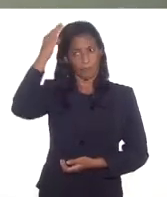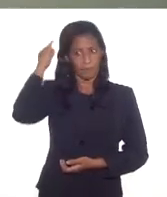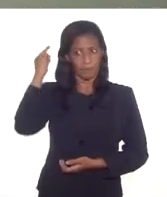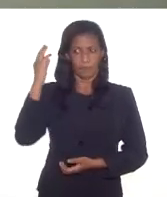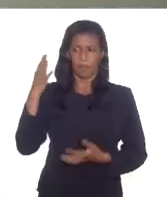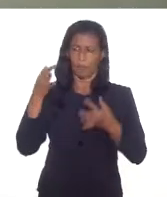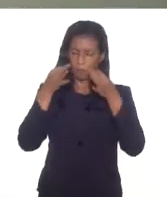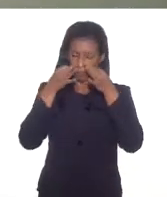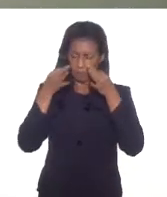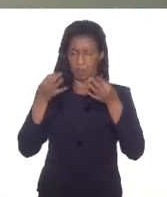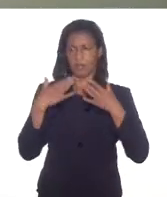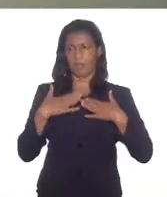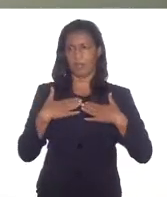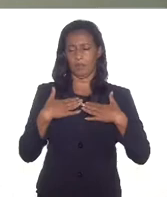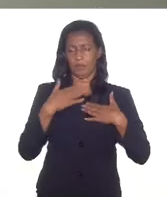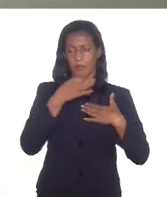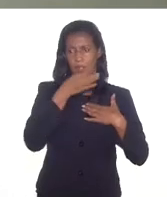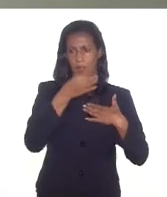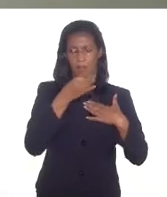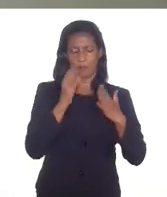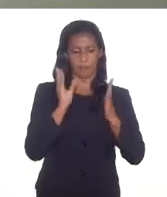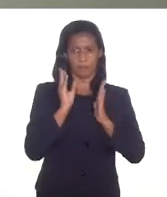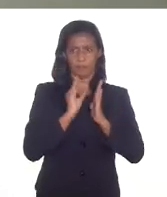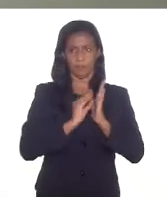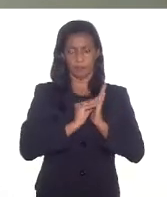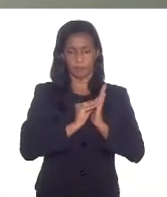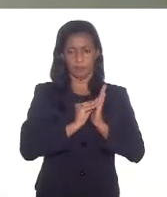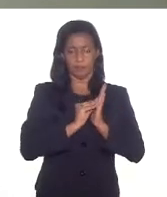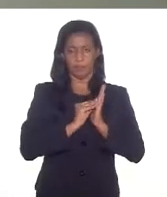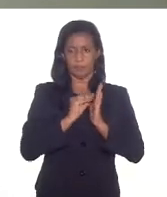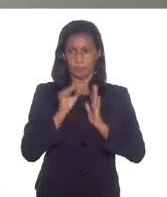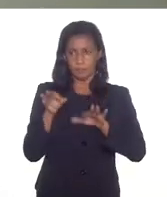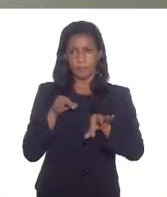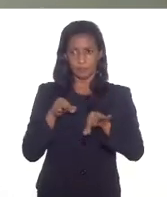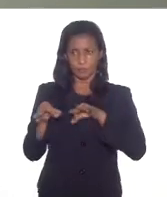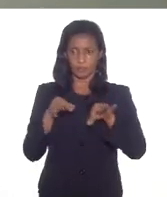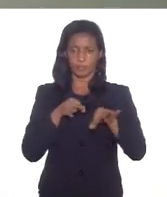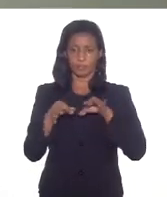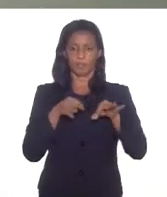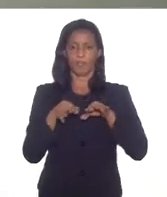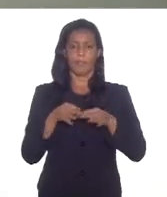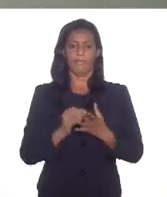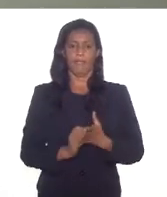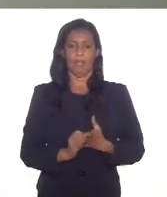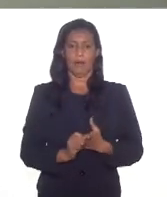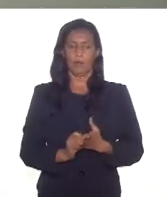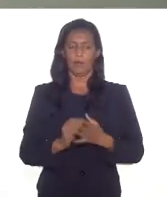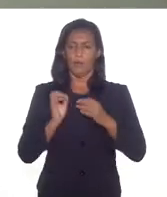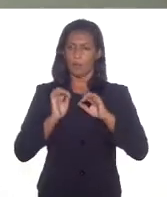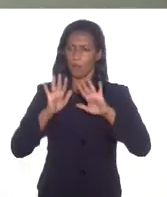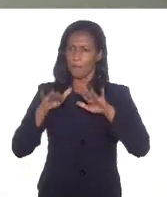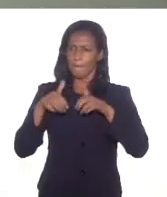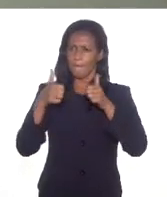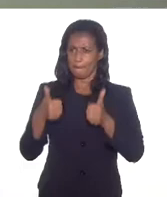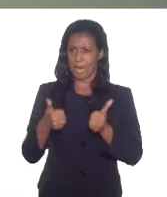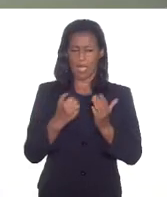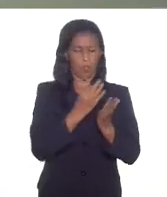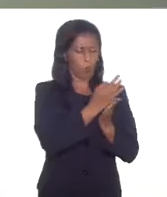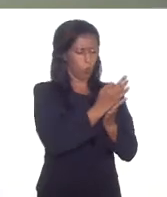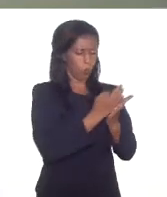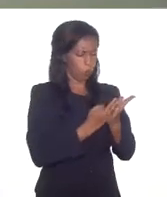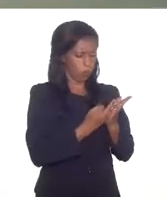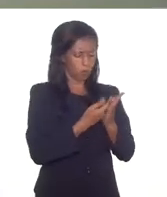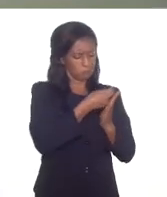minha divergência. O projeto veio muito bem fundamentado pelo